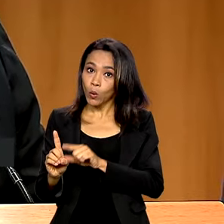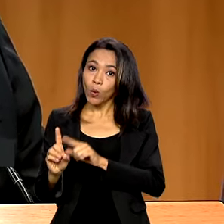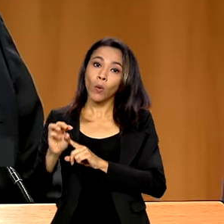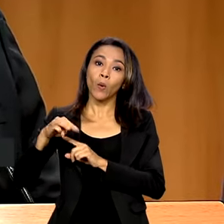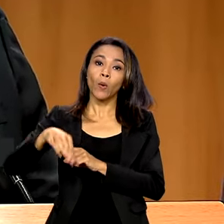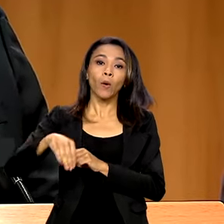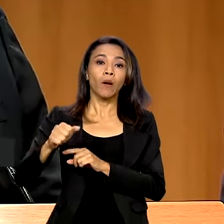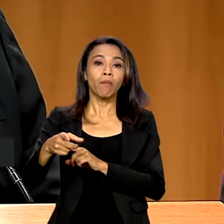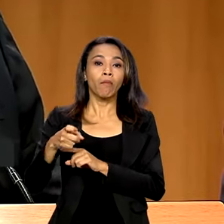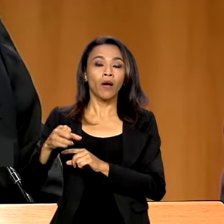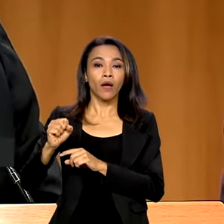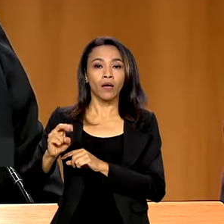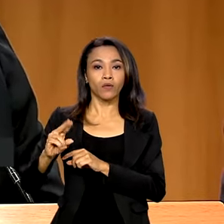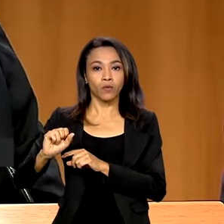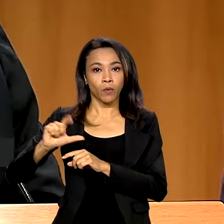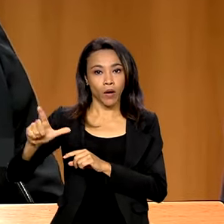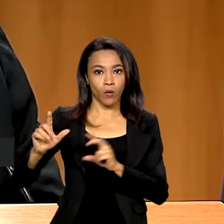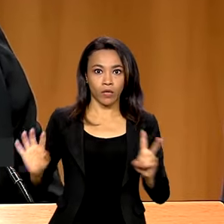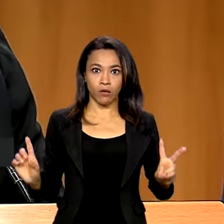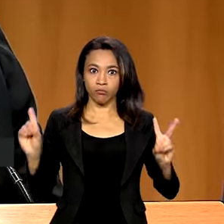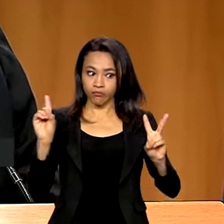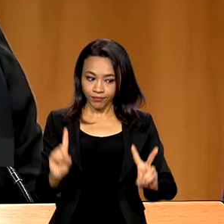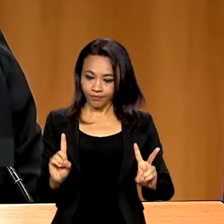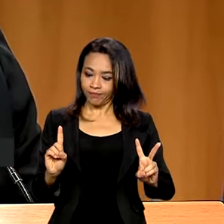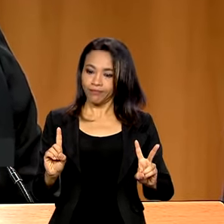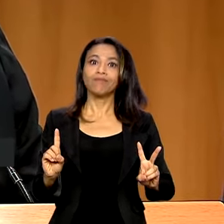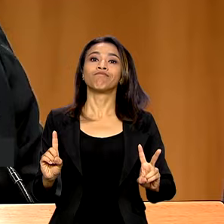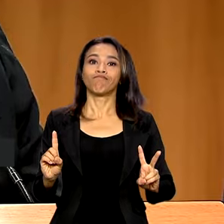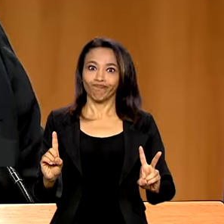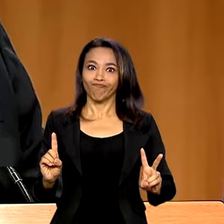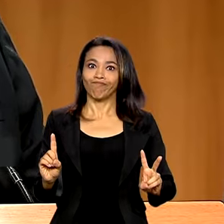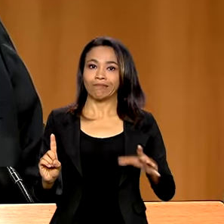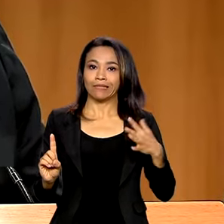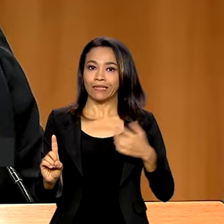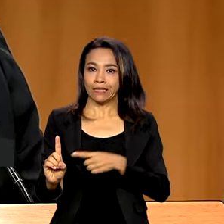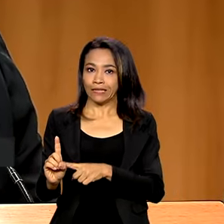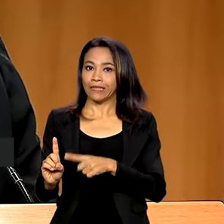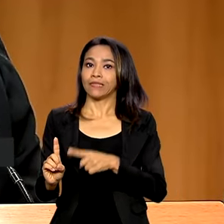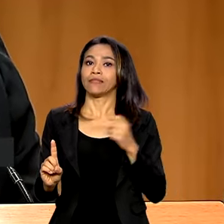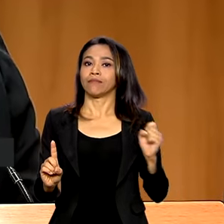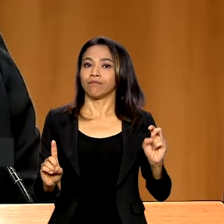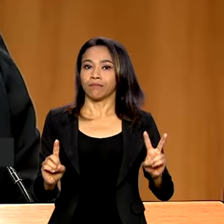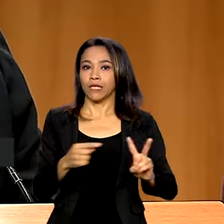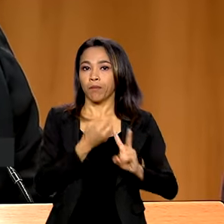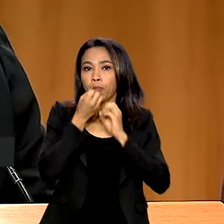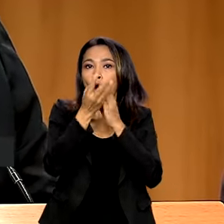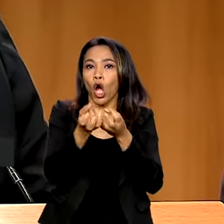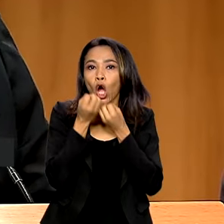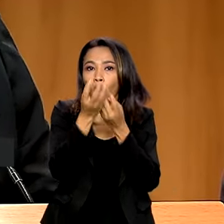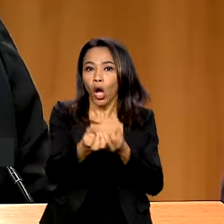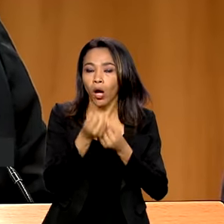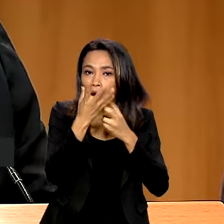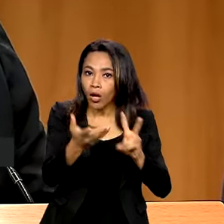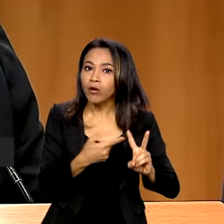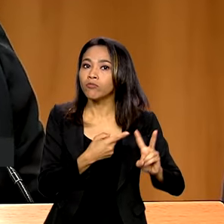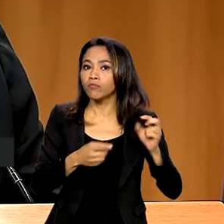com isso, nós temos o encerramento de um patamar da investigação relativo